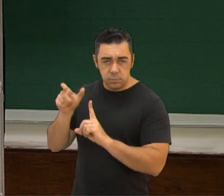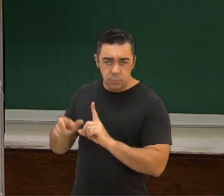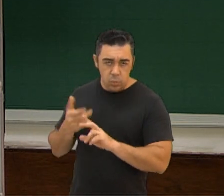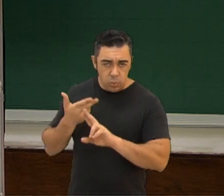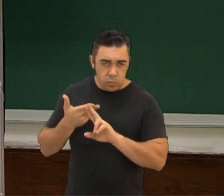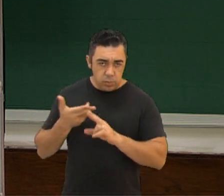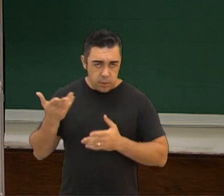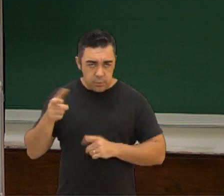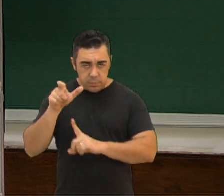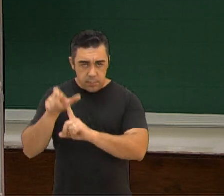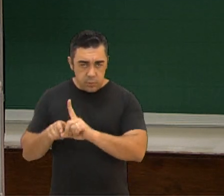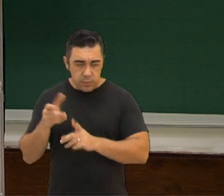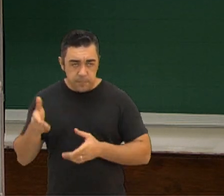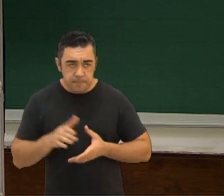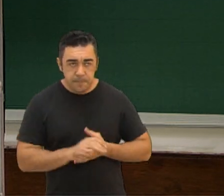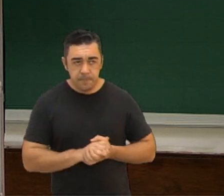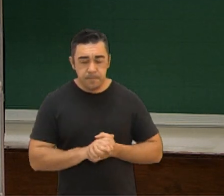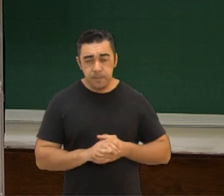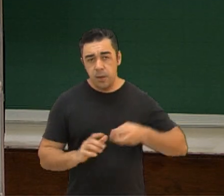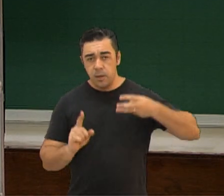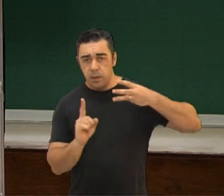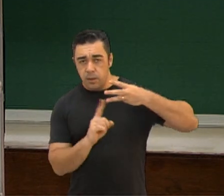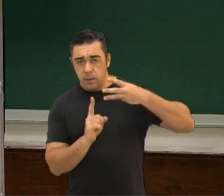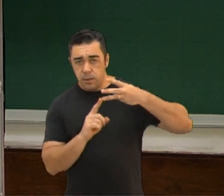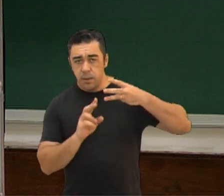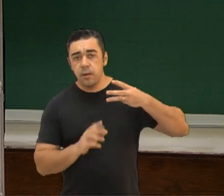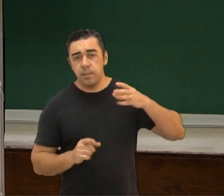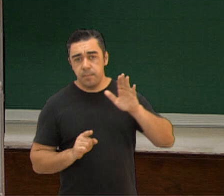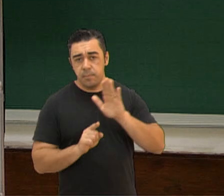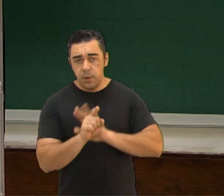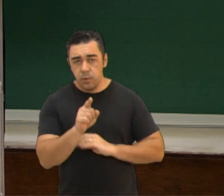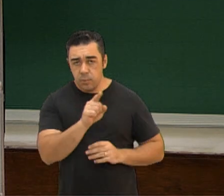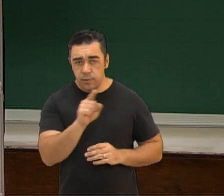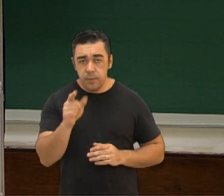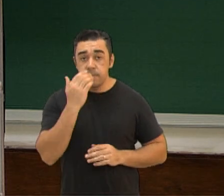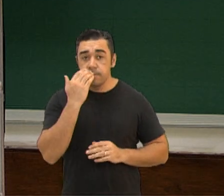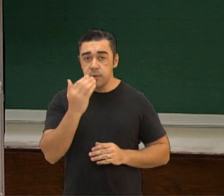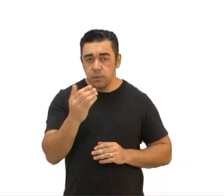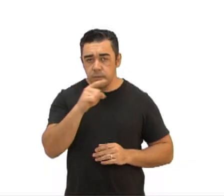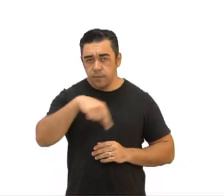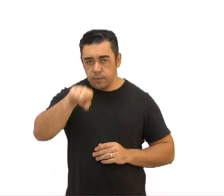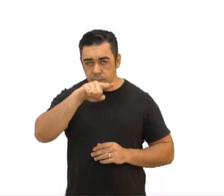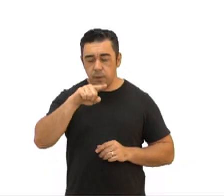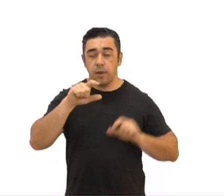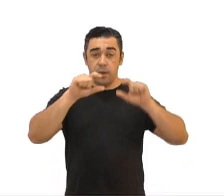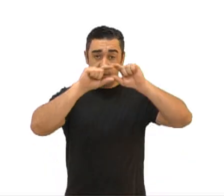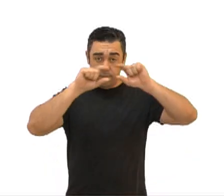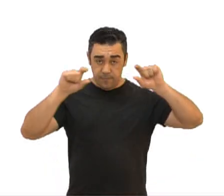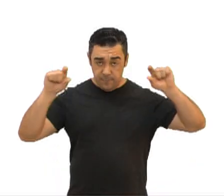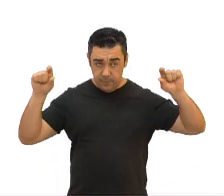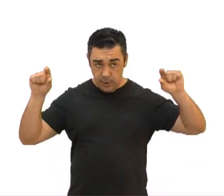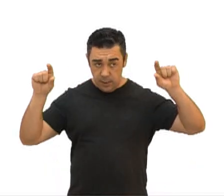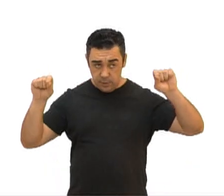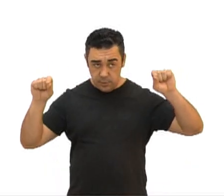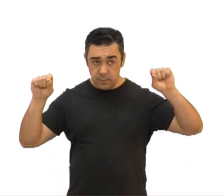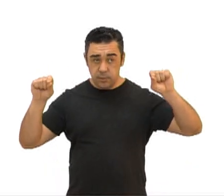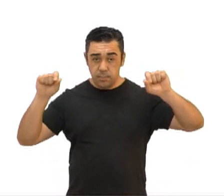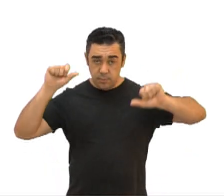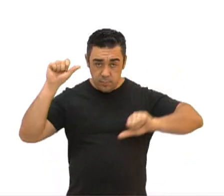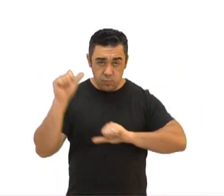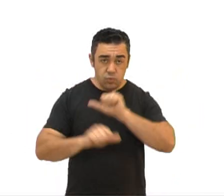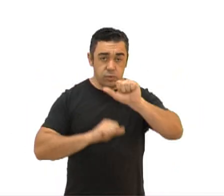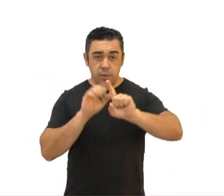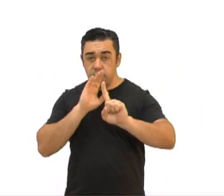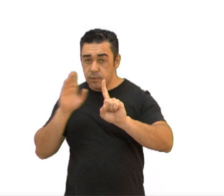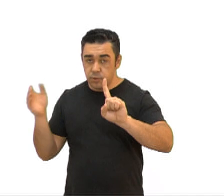personagens. Então, no terceiro exercício, eu vou pedir para vocês passar a frase abaixo em destaque para o discurso